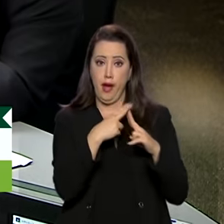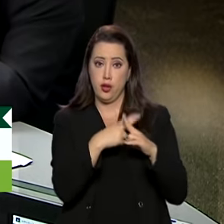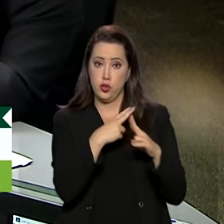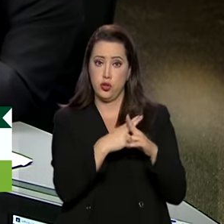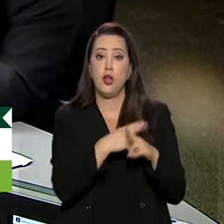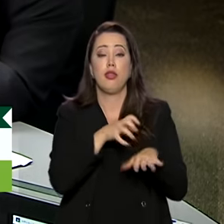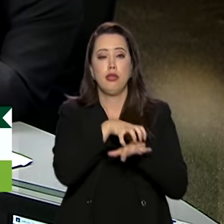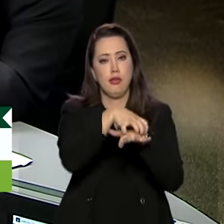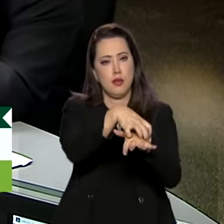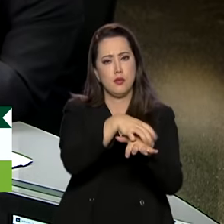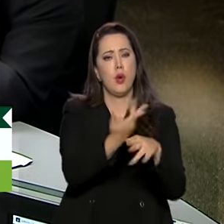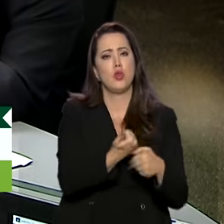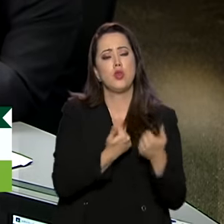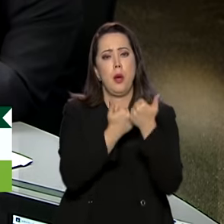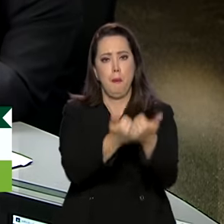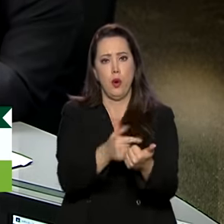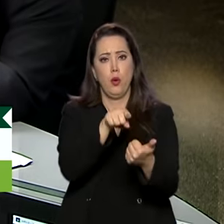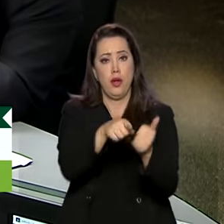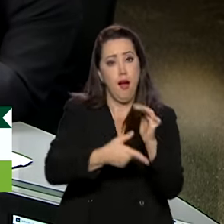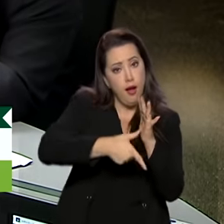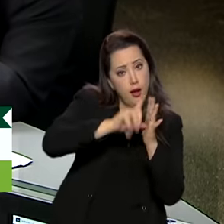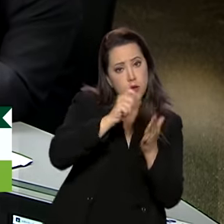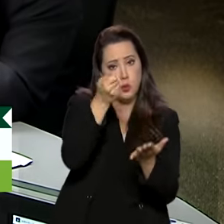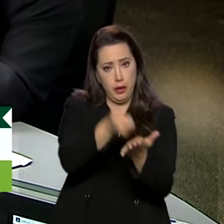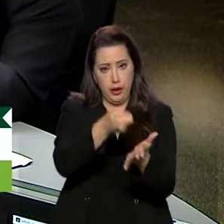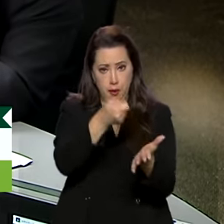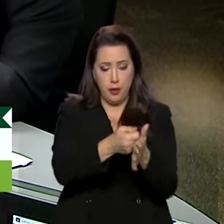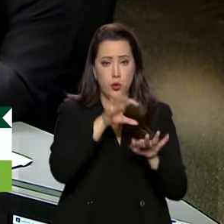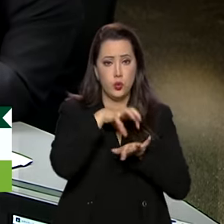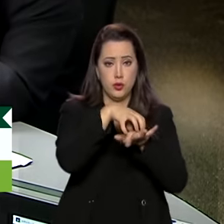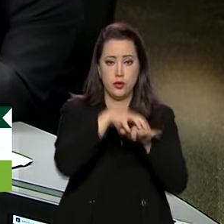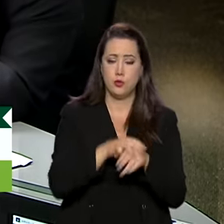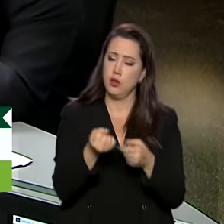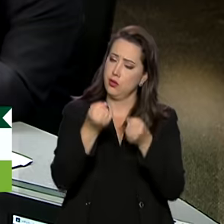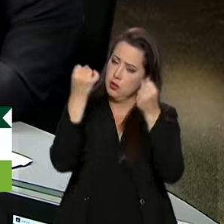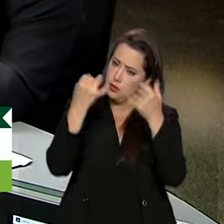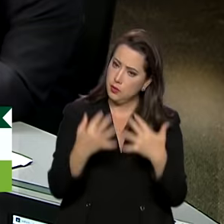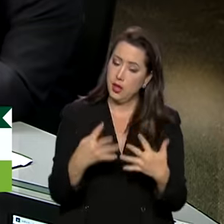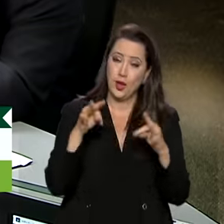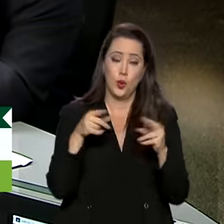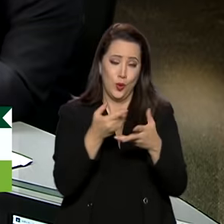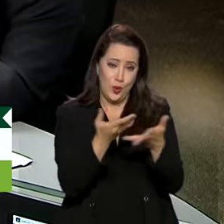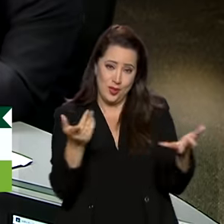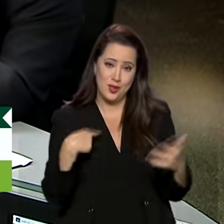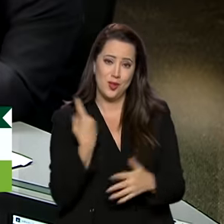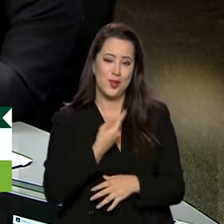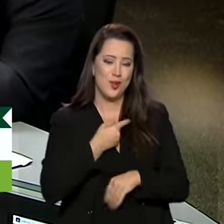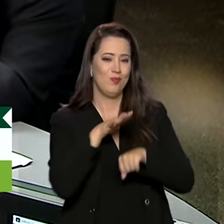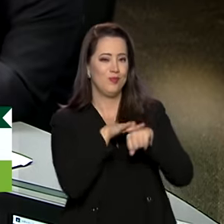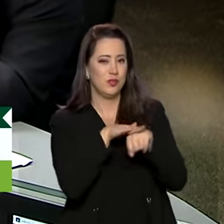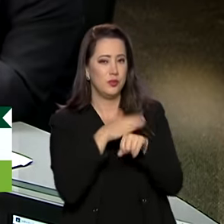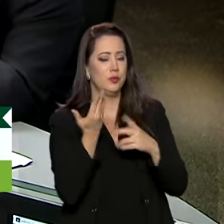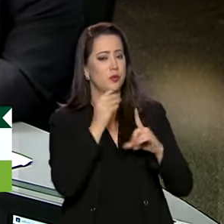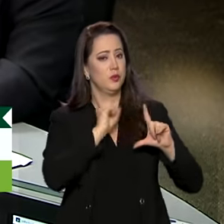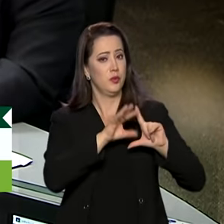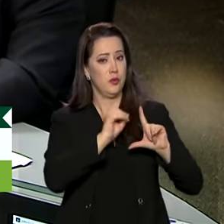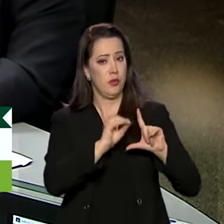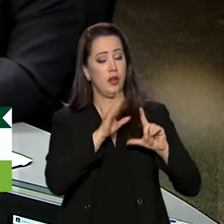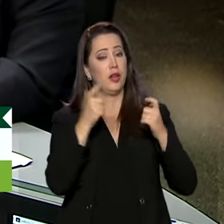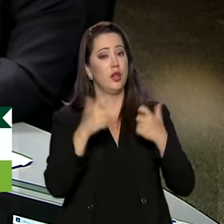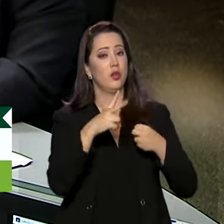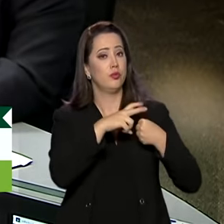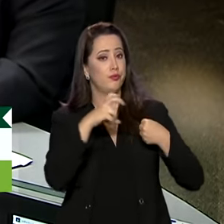a categoria com antecipação de frete falar destas medidas e outros assuntos nós conversamos ao vivo aqui no estúdio da Voz do Brasil